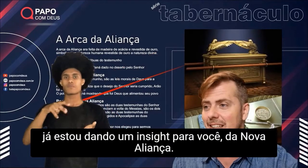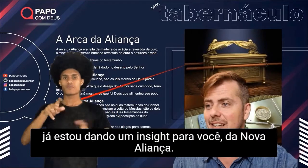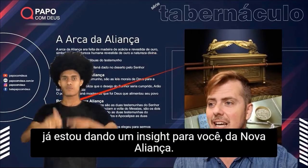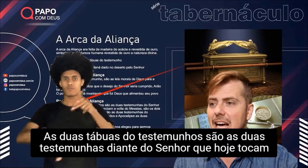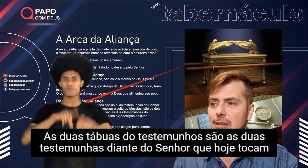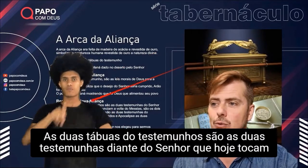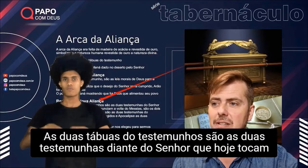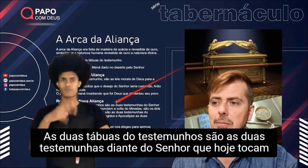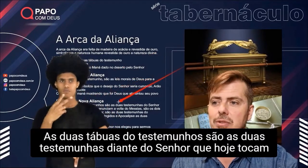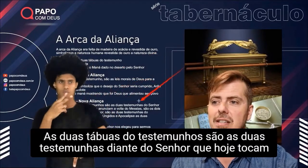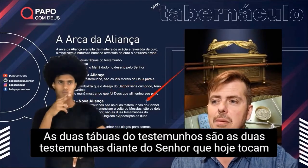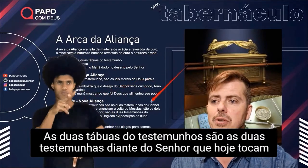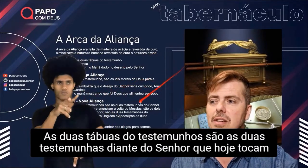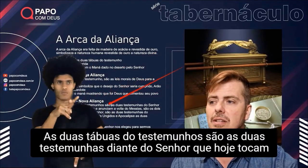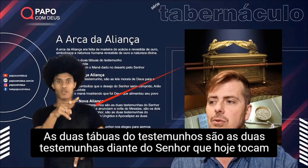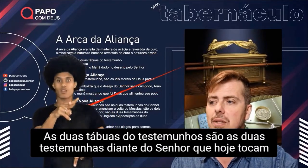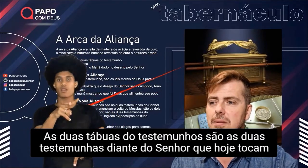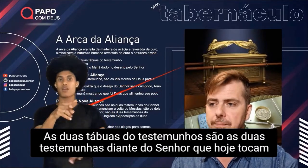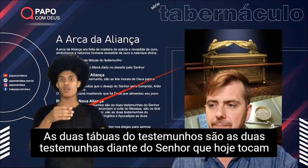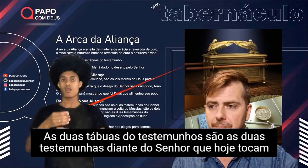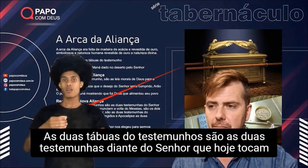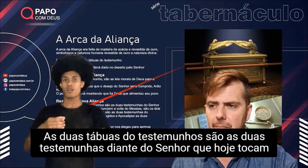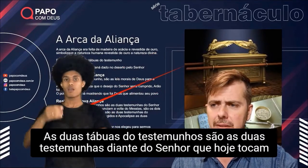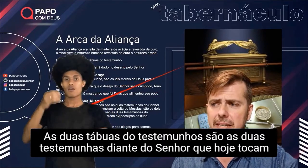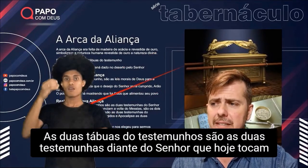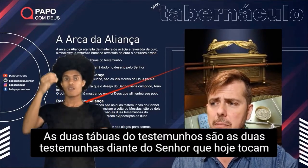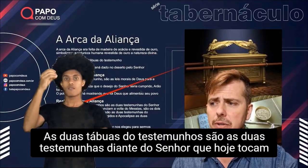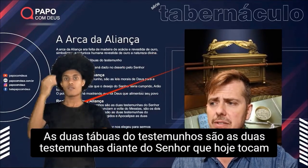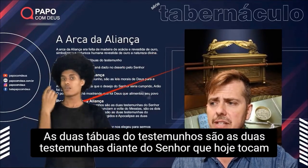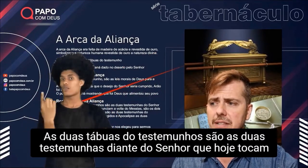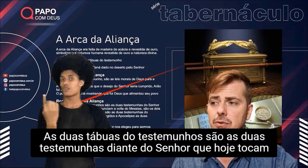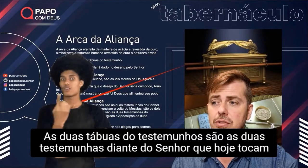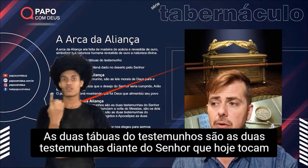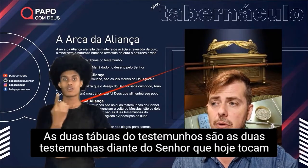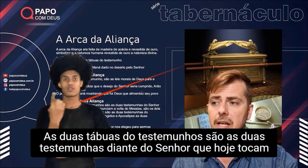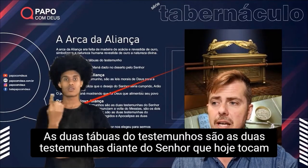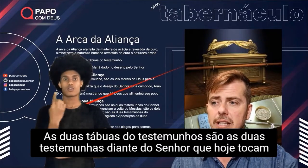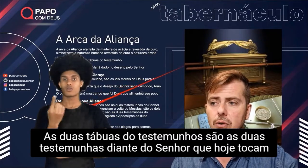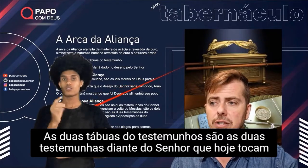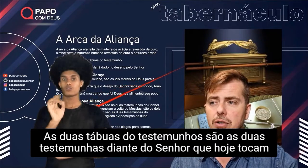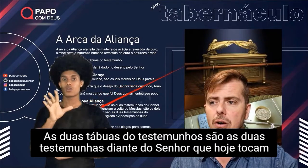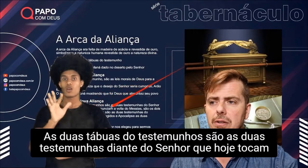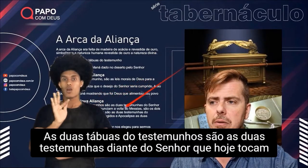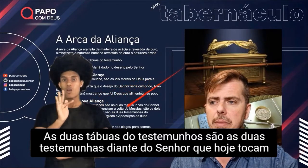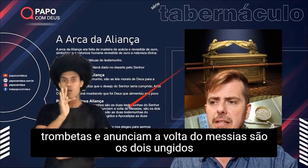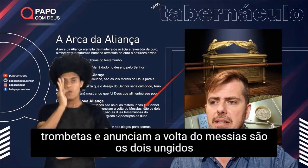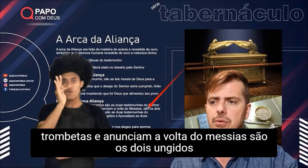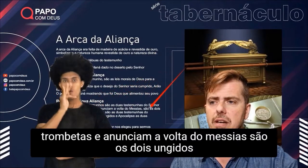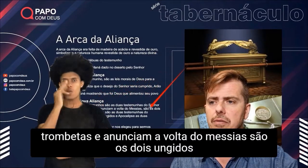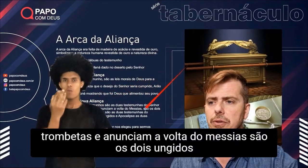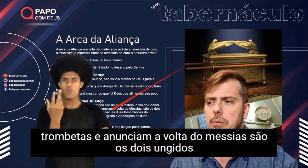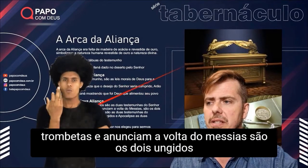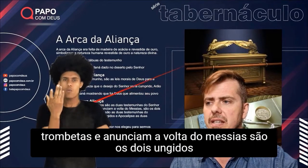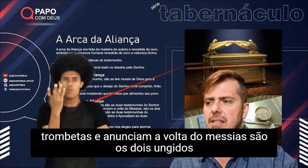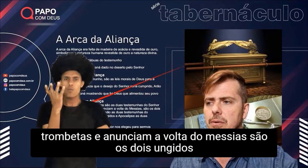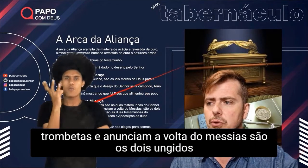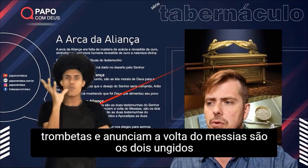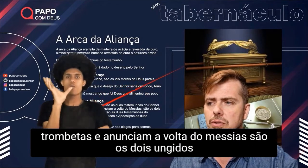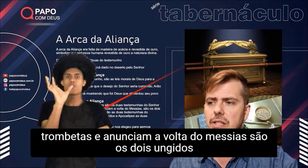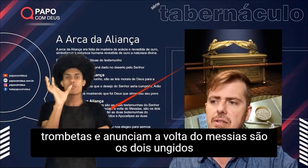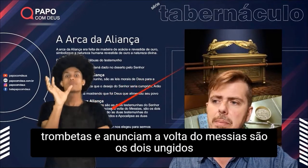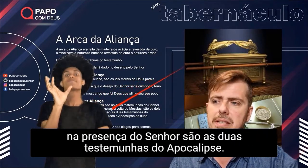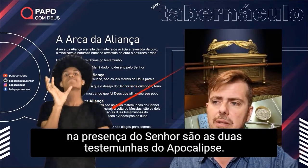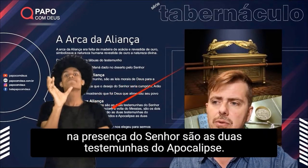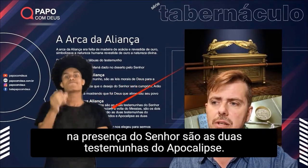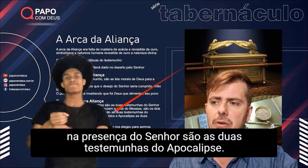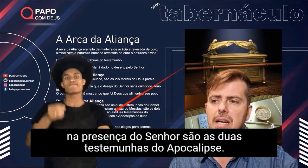nova aliança, né? As 2 tábuas do testemunho são as 2 testemunhas diante do Senhor, que hoje tocam trombetas e anunciam a volta do Messias. São os